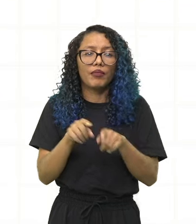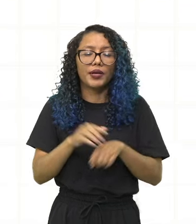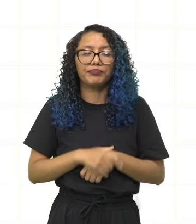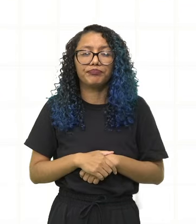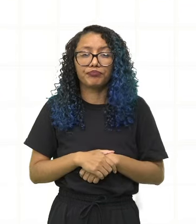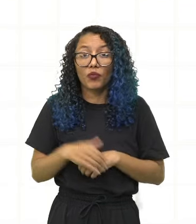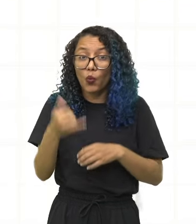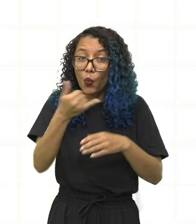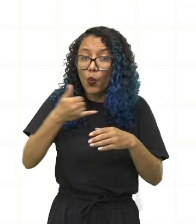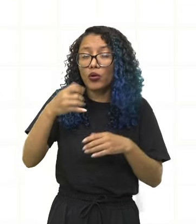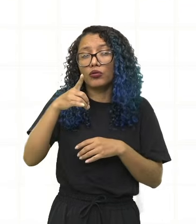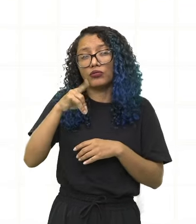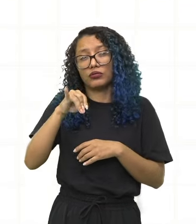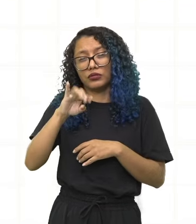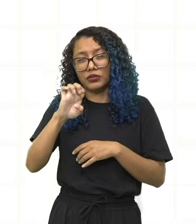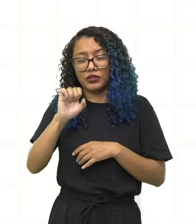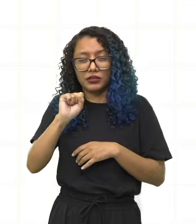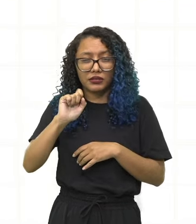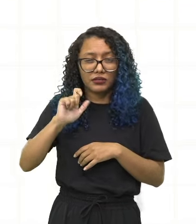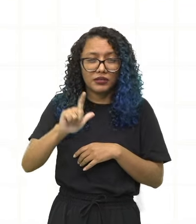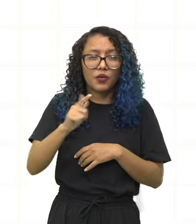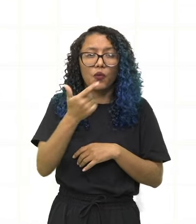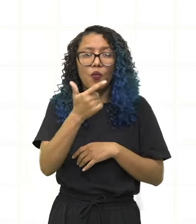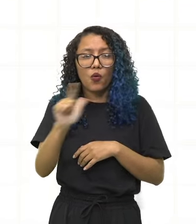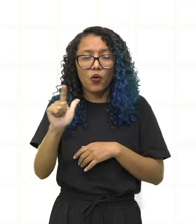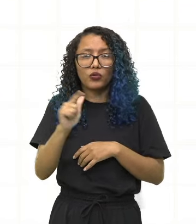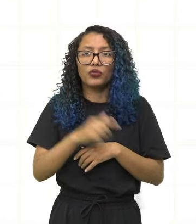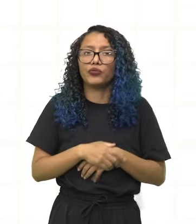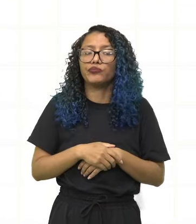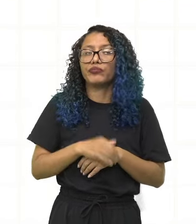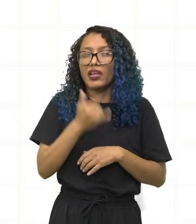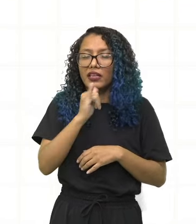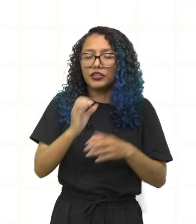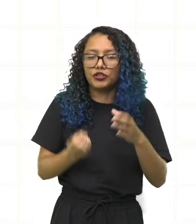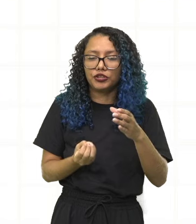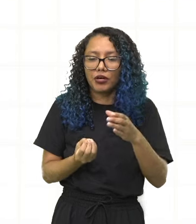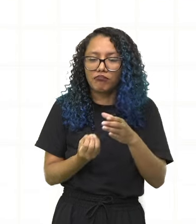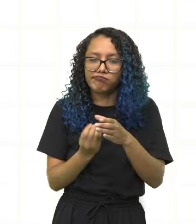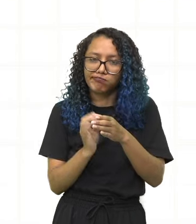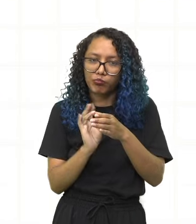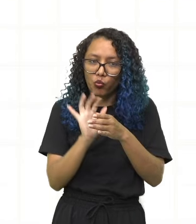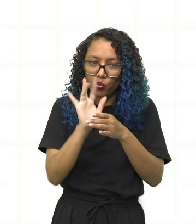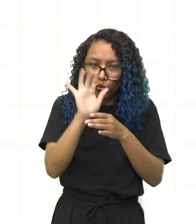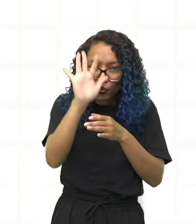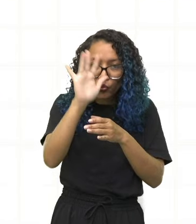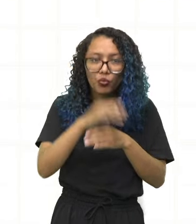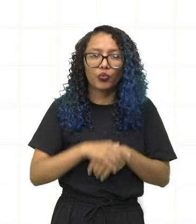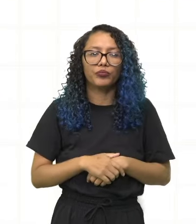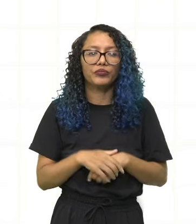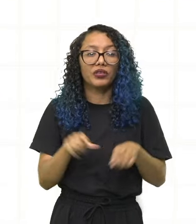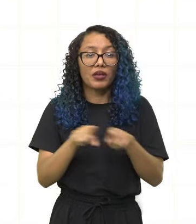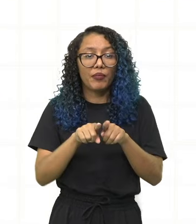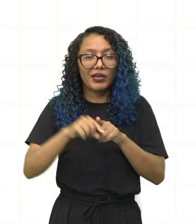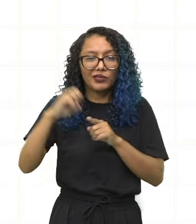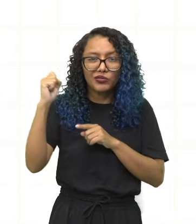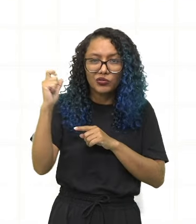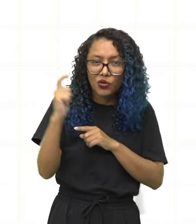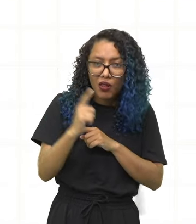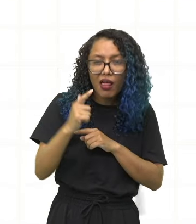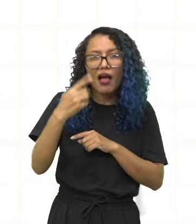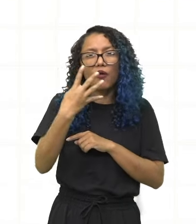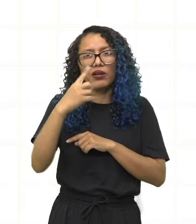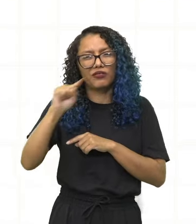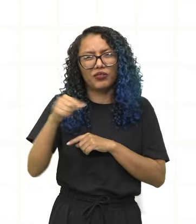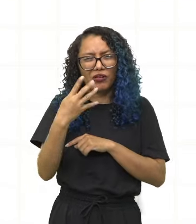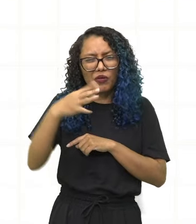diesel, a energia nuclear, a energia solar com 4,4%. Nós temos